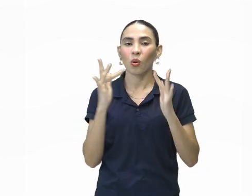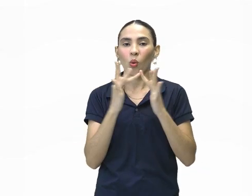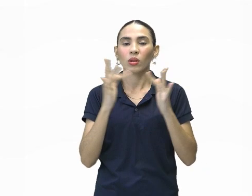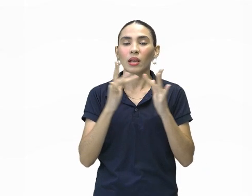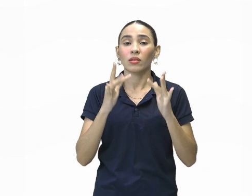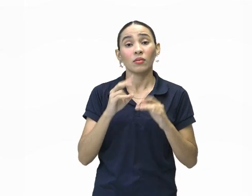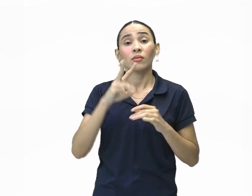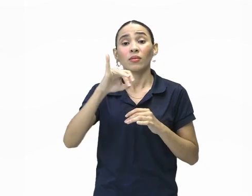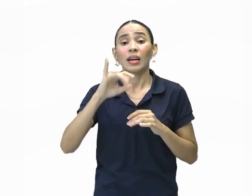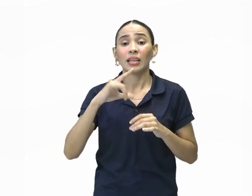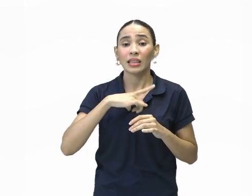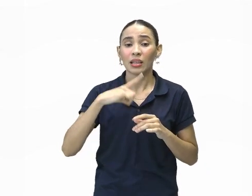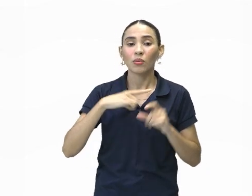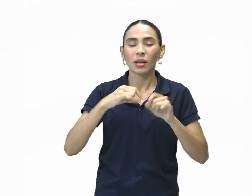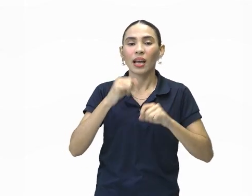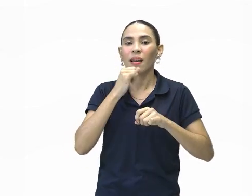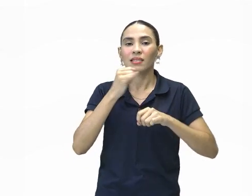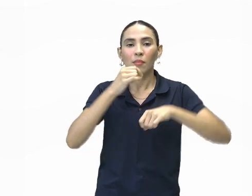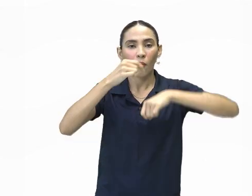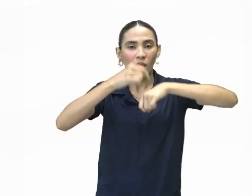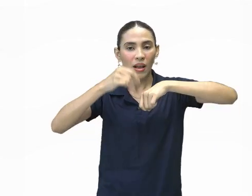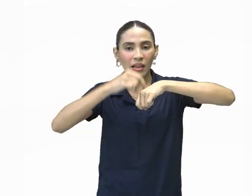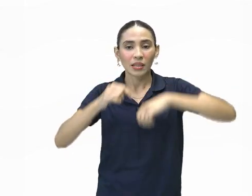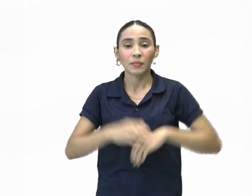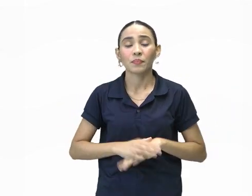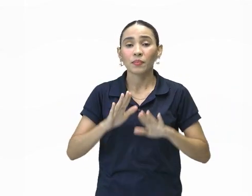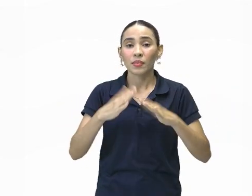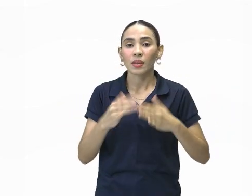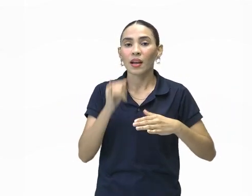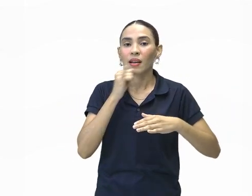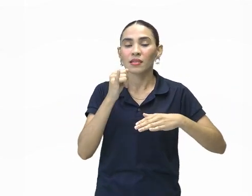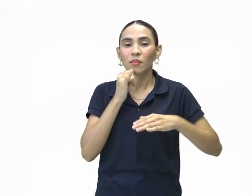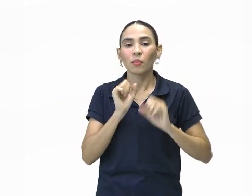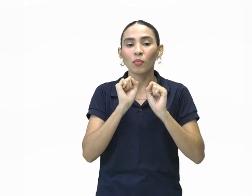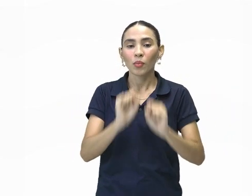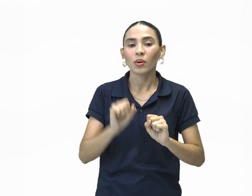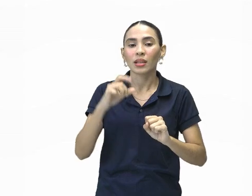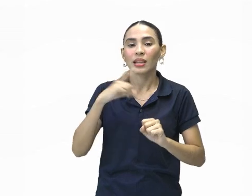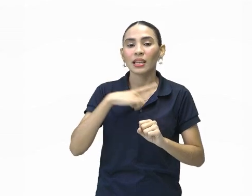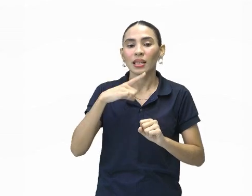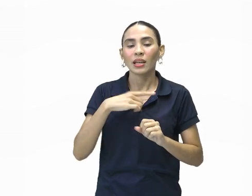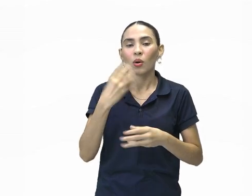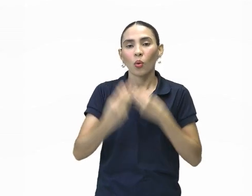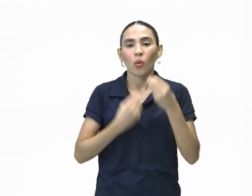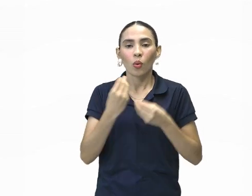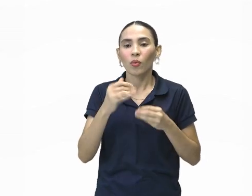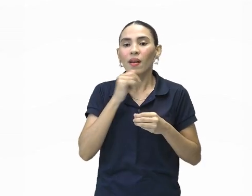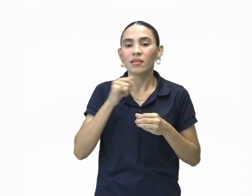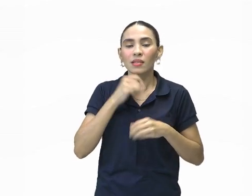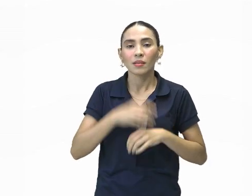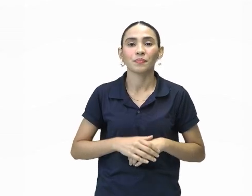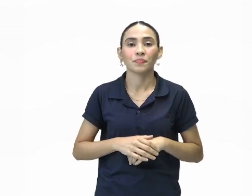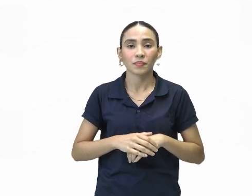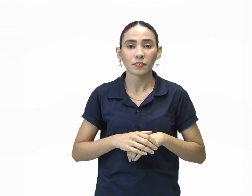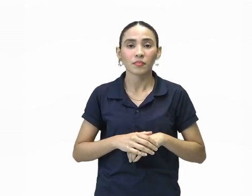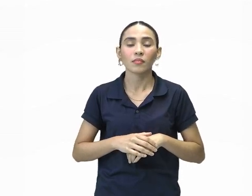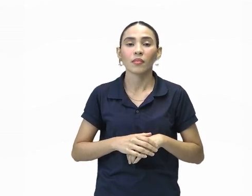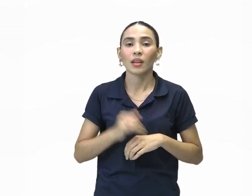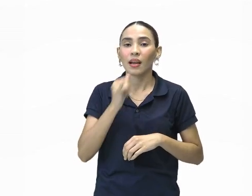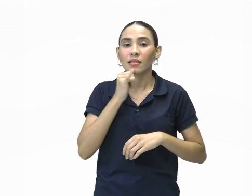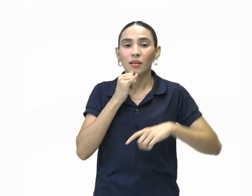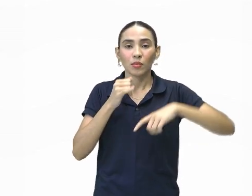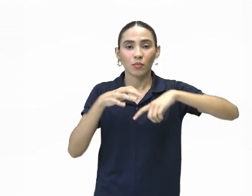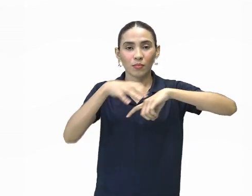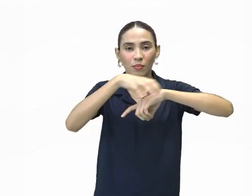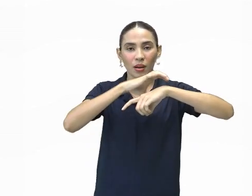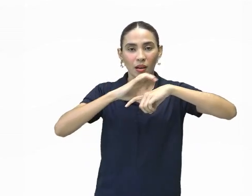ele? Ele vai causar lesões, tá? E essas lesões, elas podem se dar justamente na área